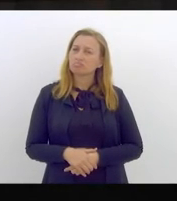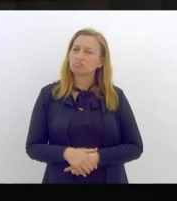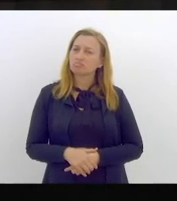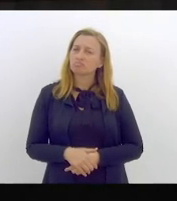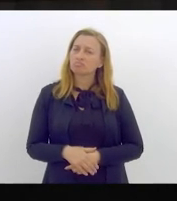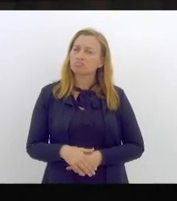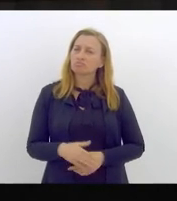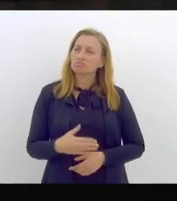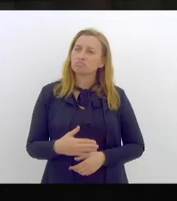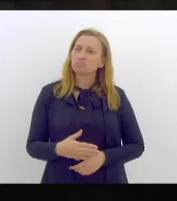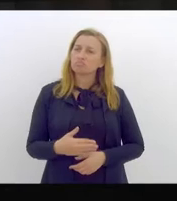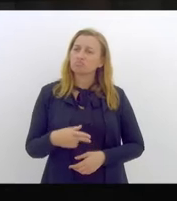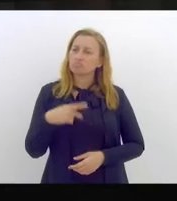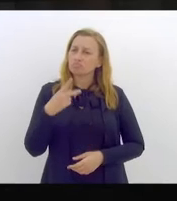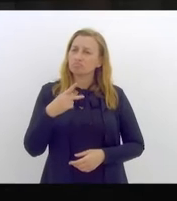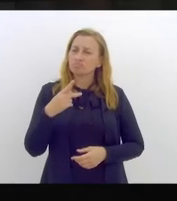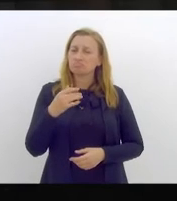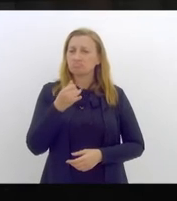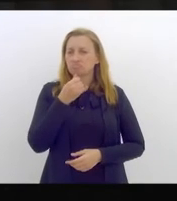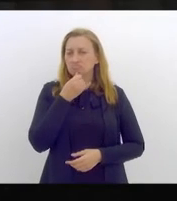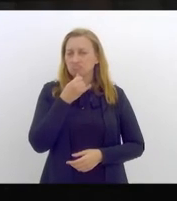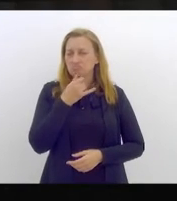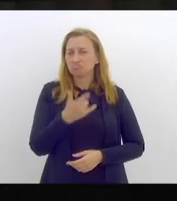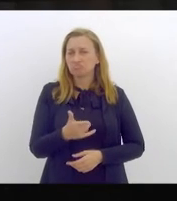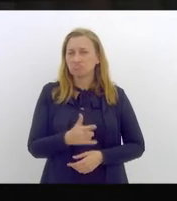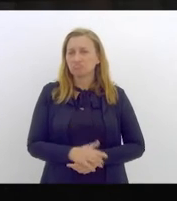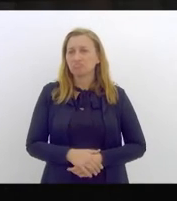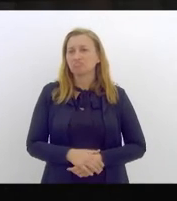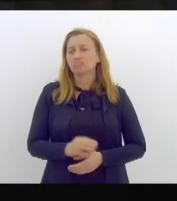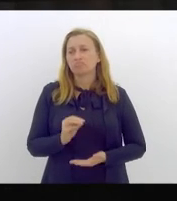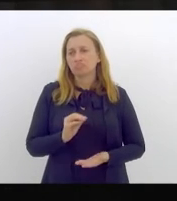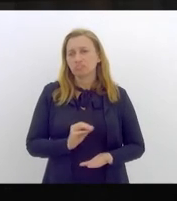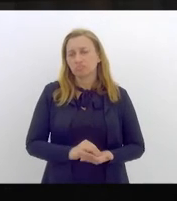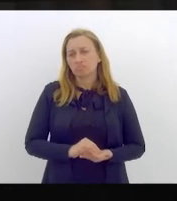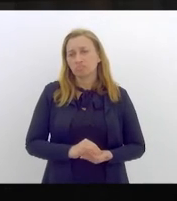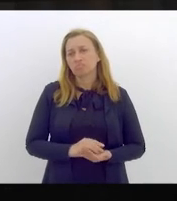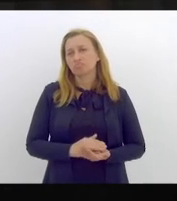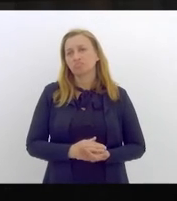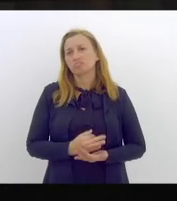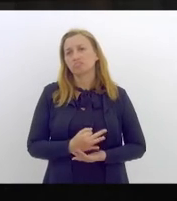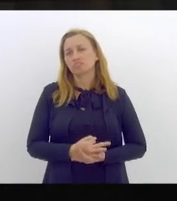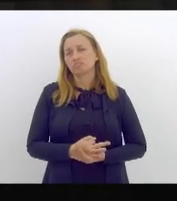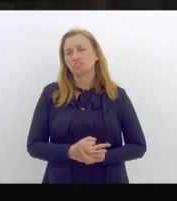esse alerta. Lamento profundamente a ausência de